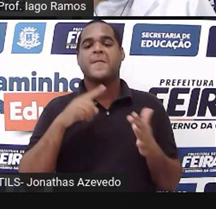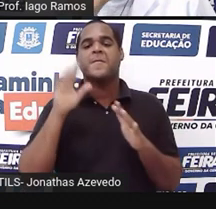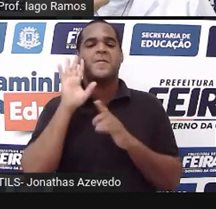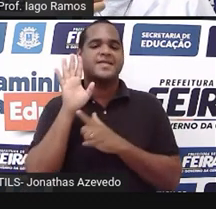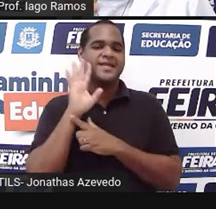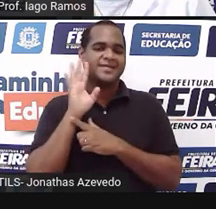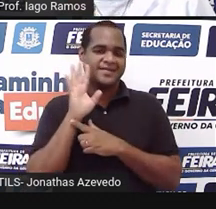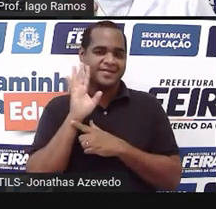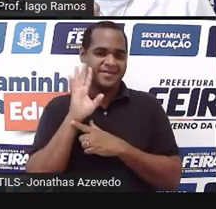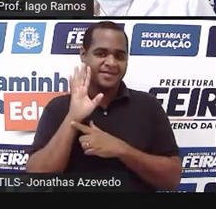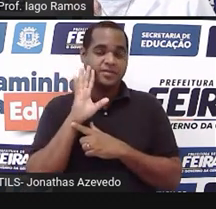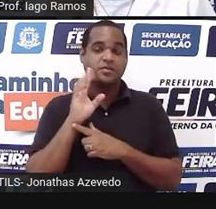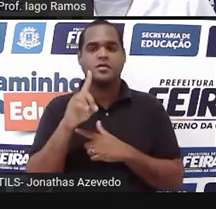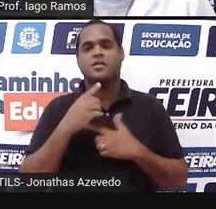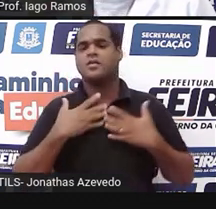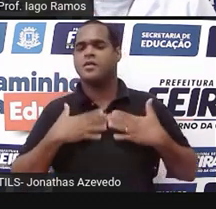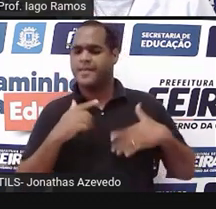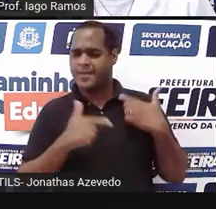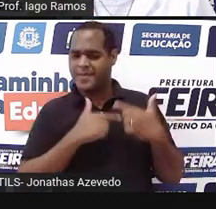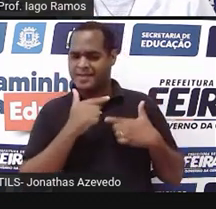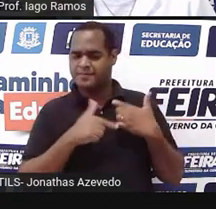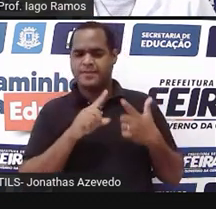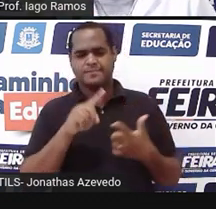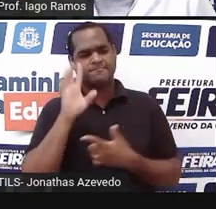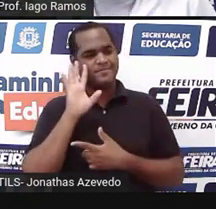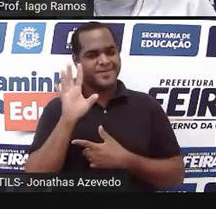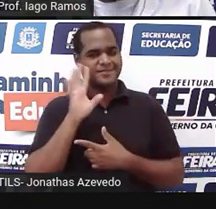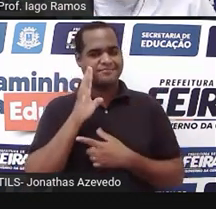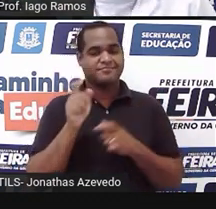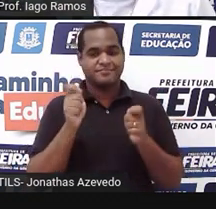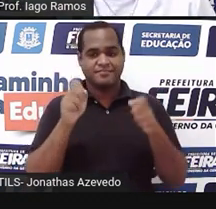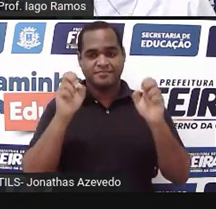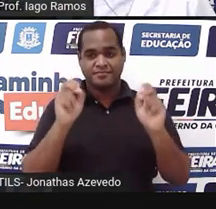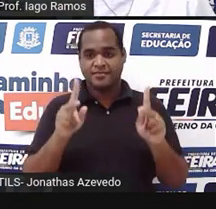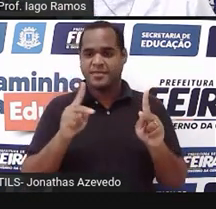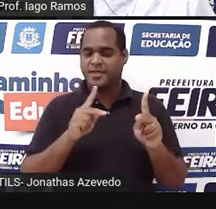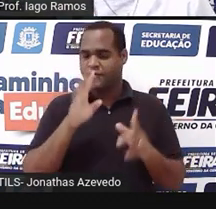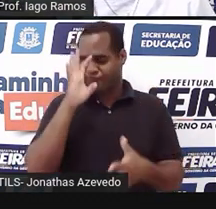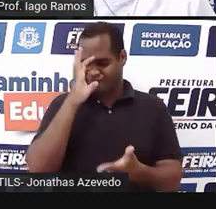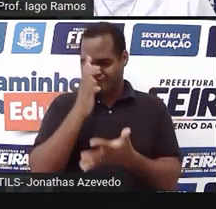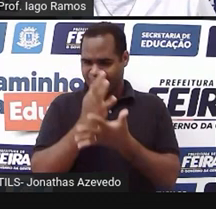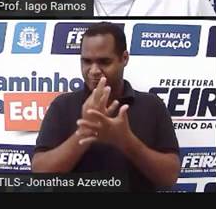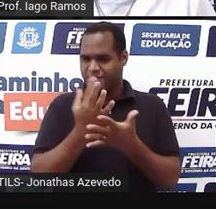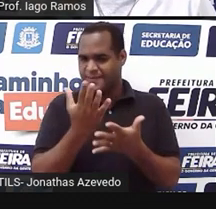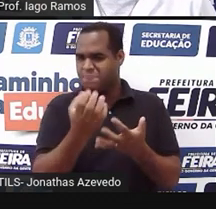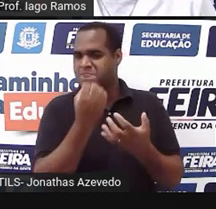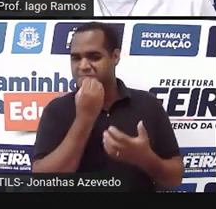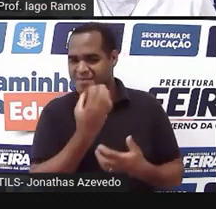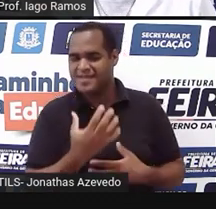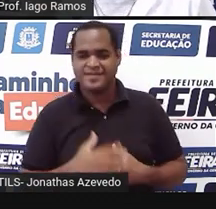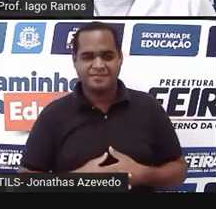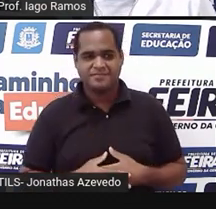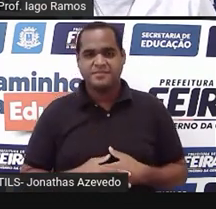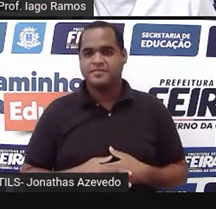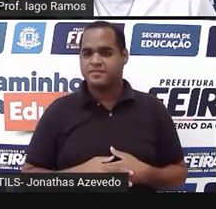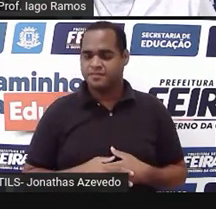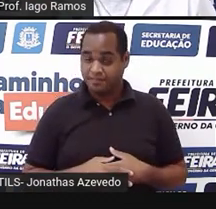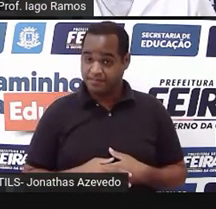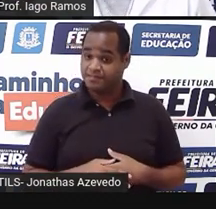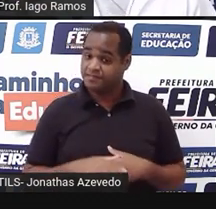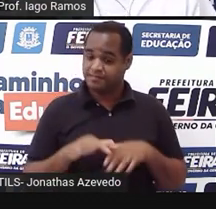dá um pouquinho mais de trabalho para pensar mas eu quero que você pense Boto fé no seu potencial Como